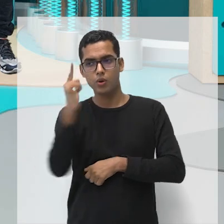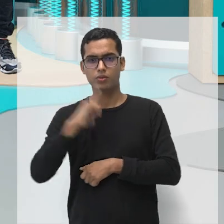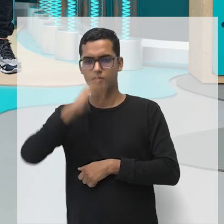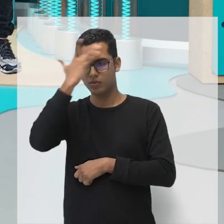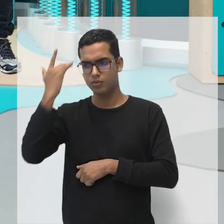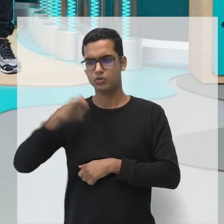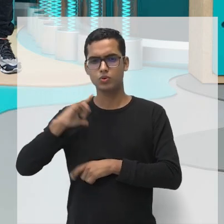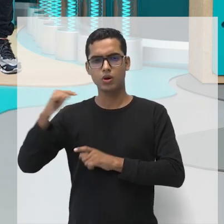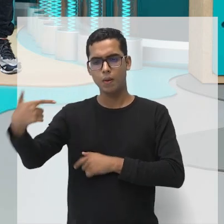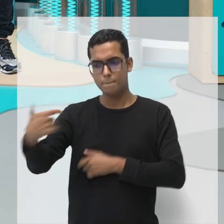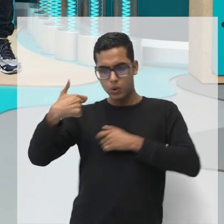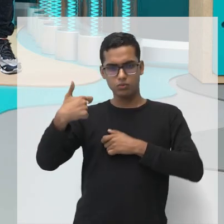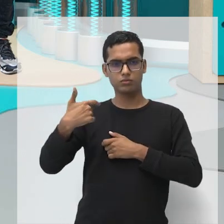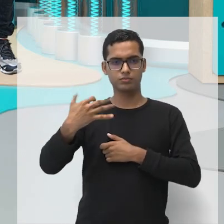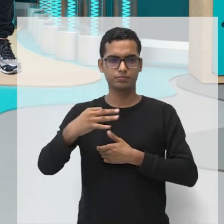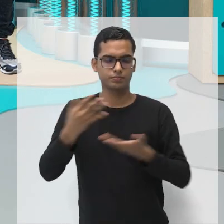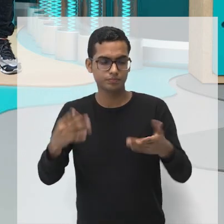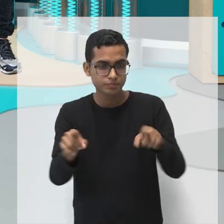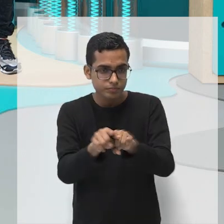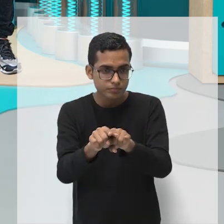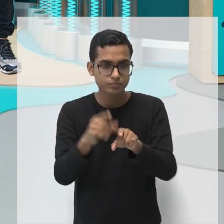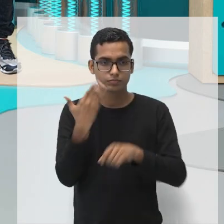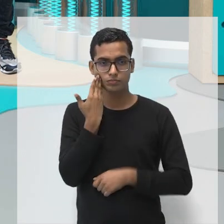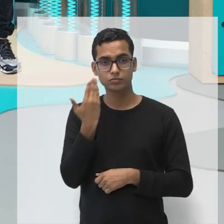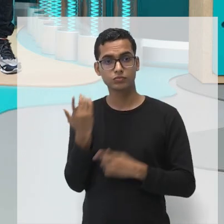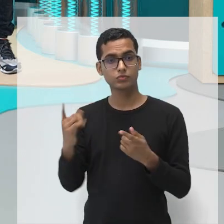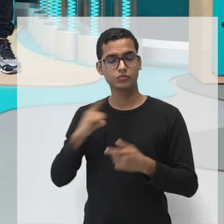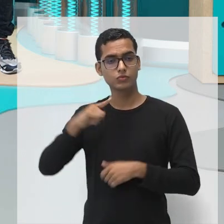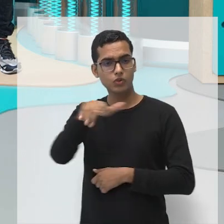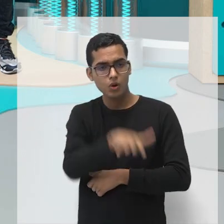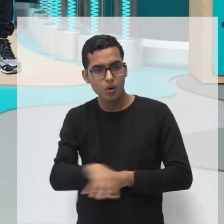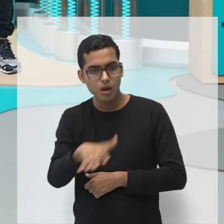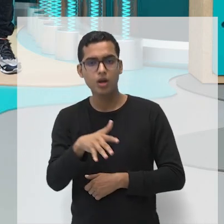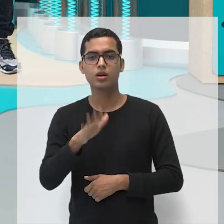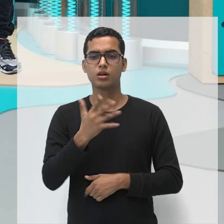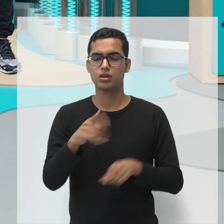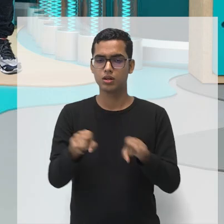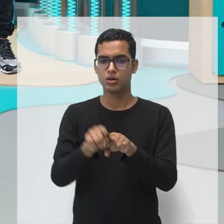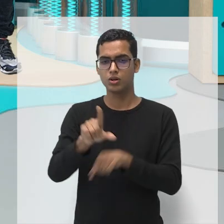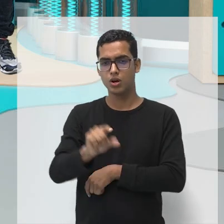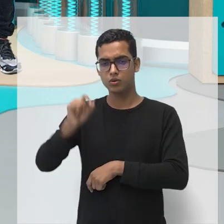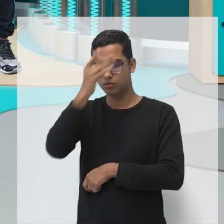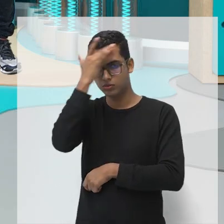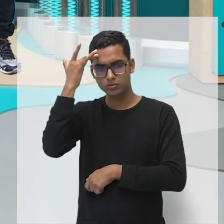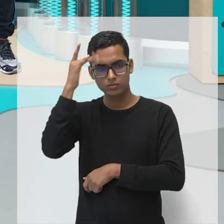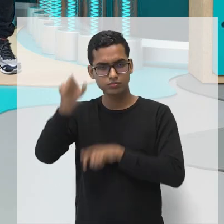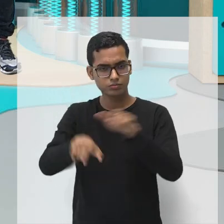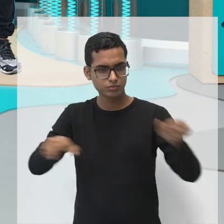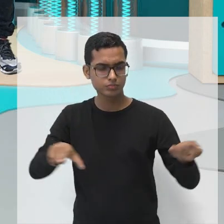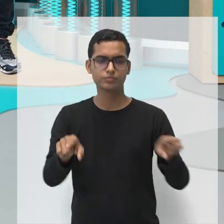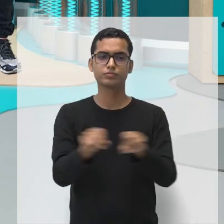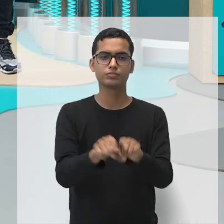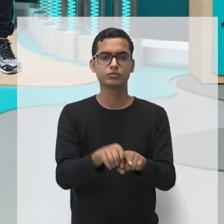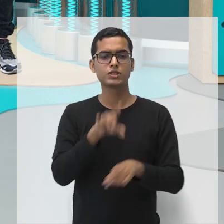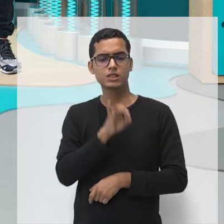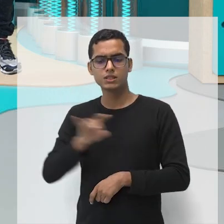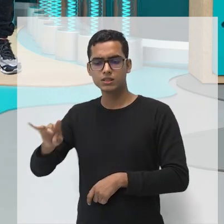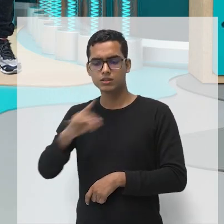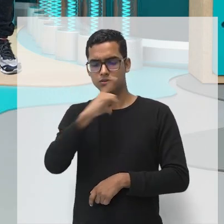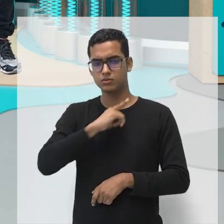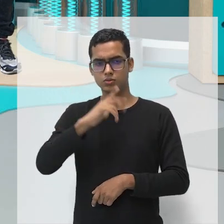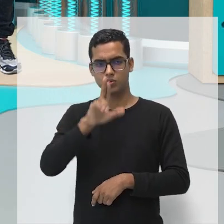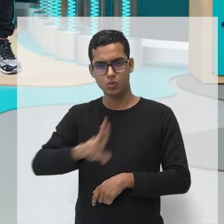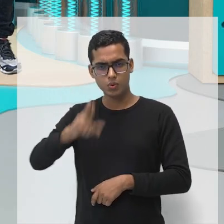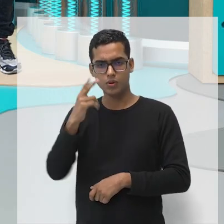jogo pode acontecer também em uma área pré-determinada pelos participantes. Cada jogador utiliza